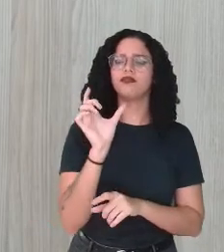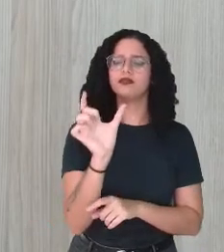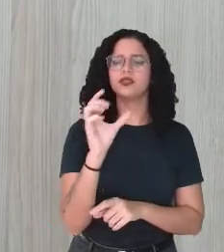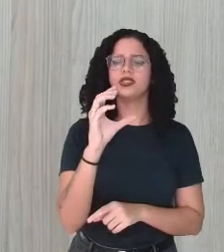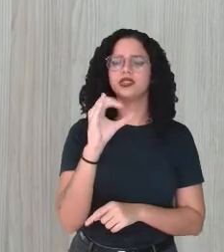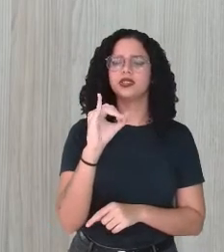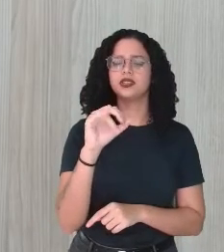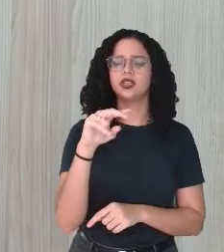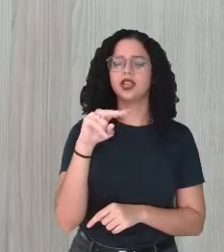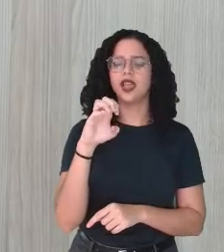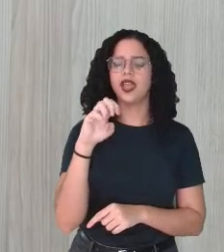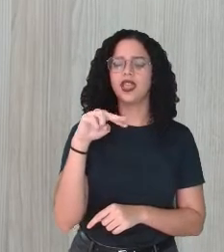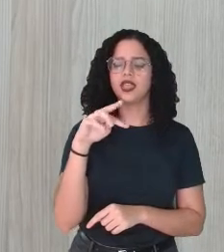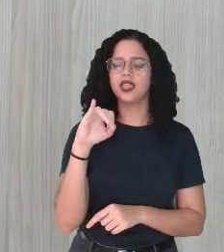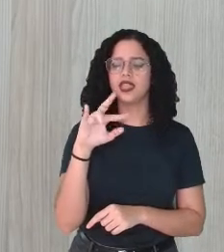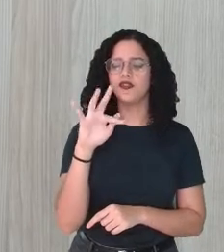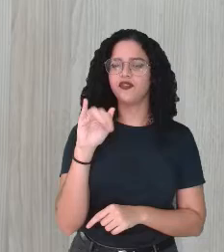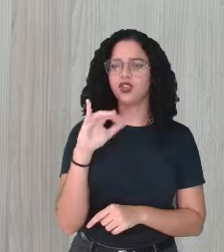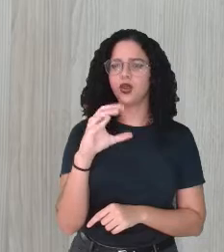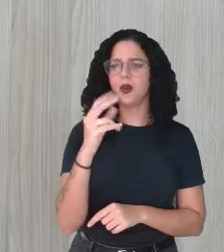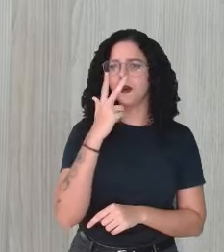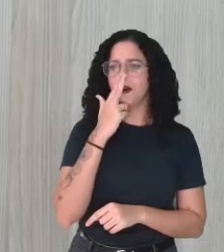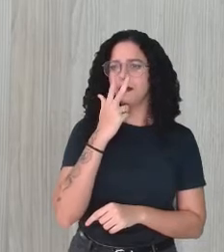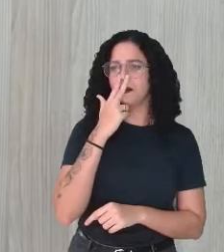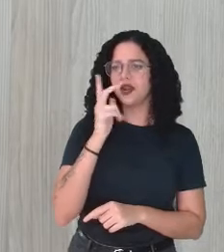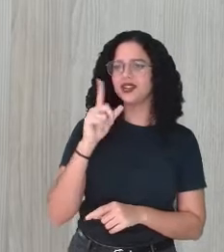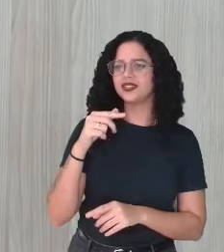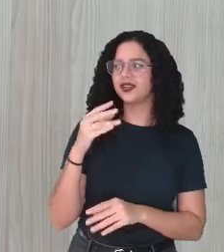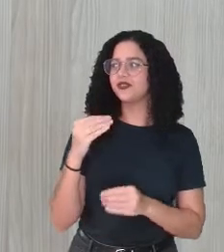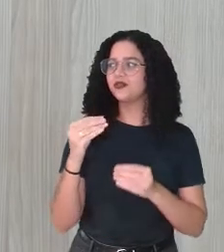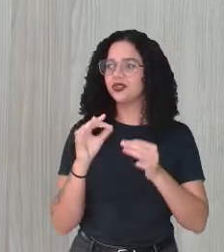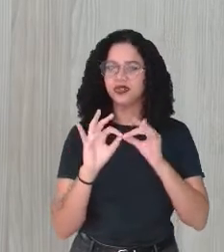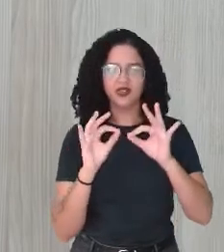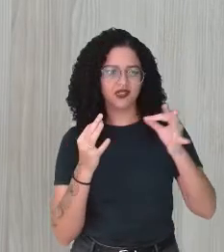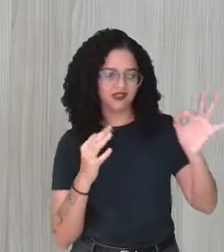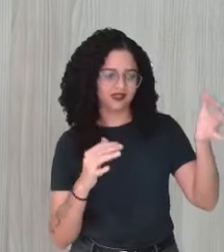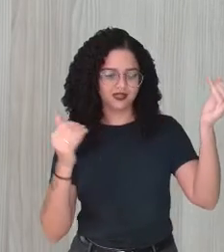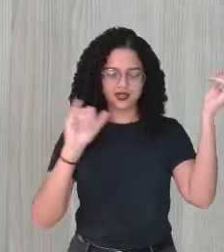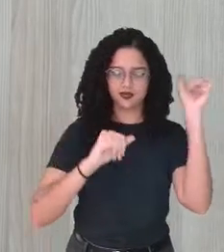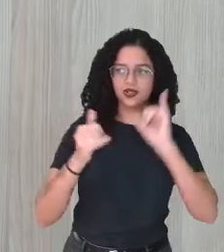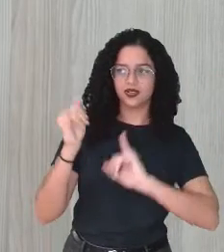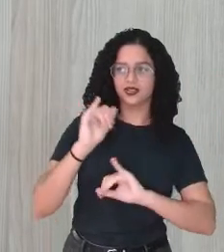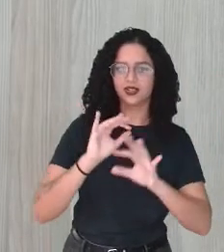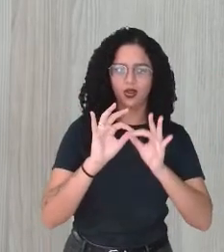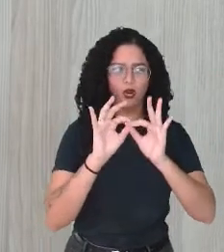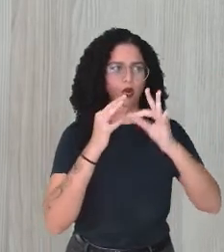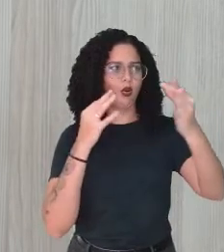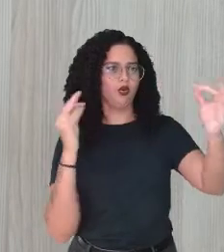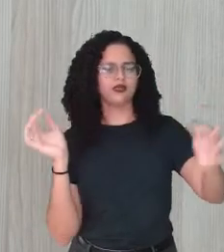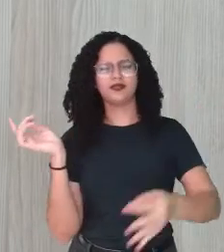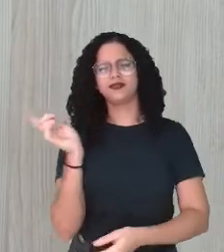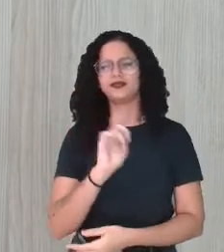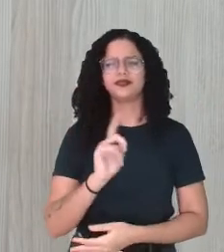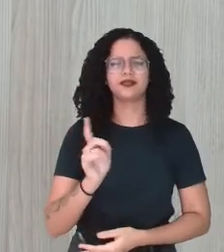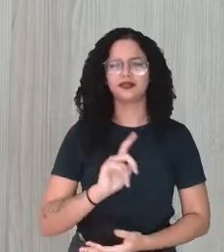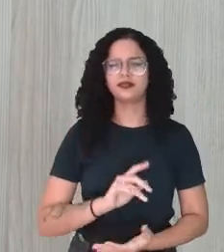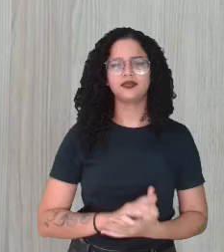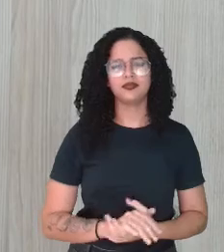científico, né, remete muito, parece que é uma questão muito ali, né, de laboratórios e tal. Parece que é uma coisa distante, né, distante, também.